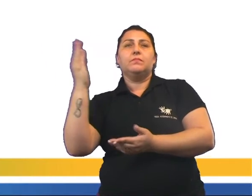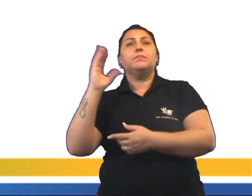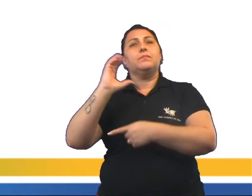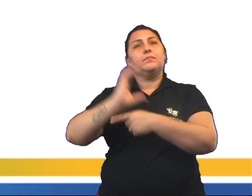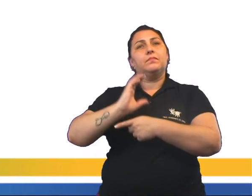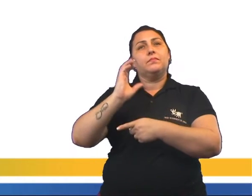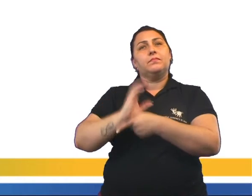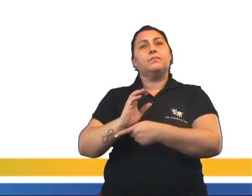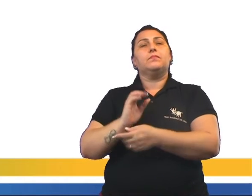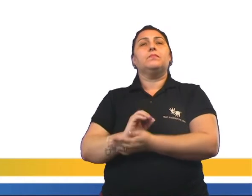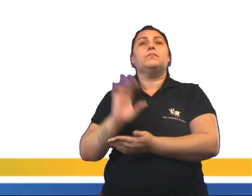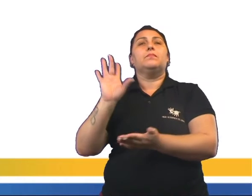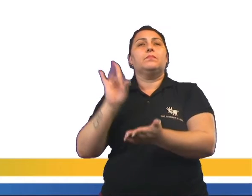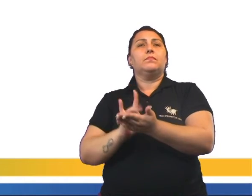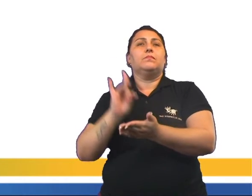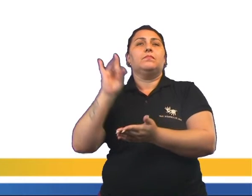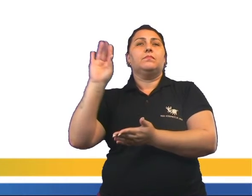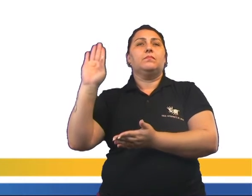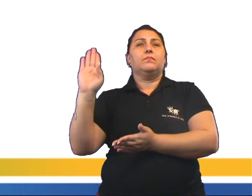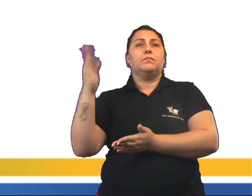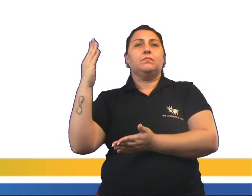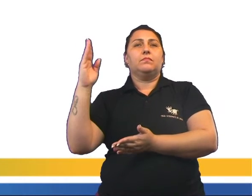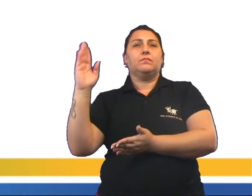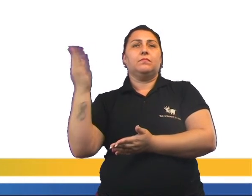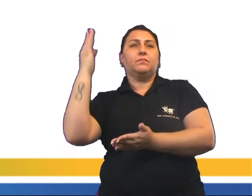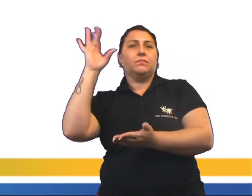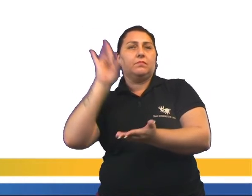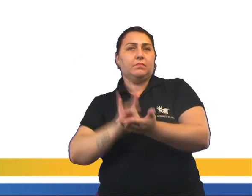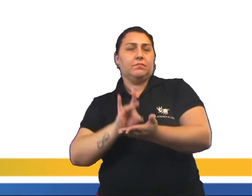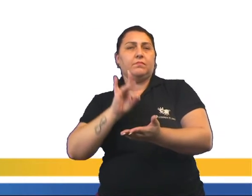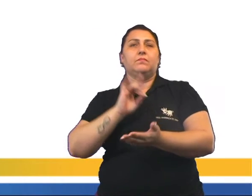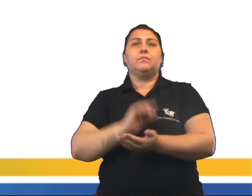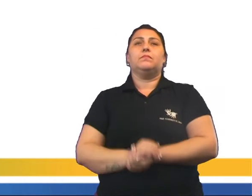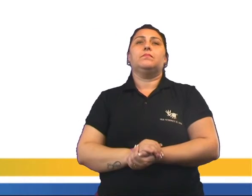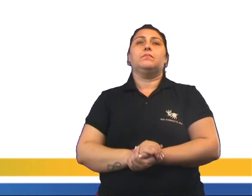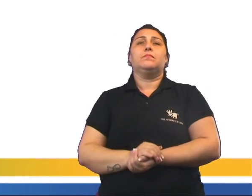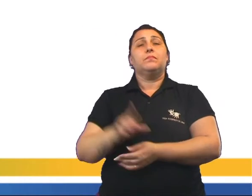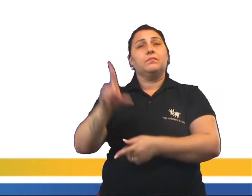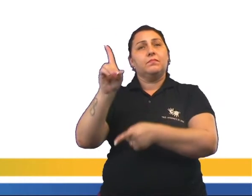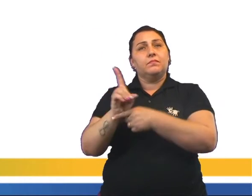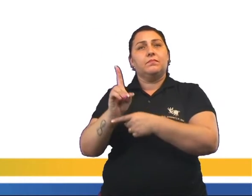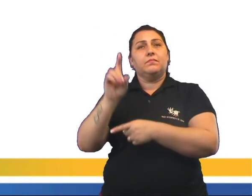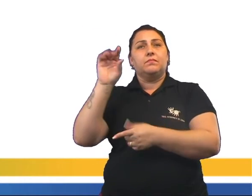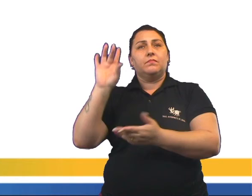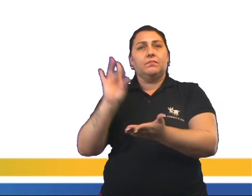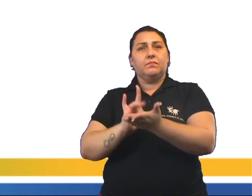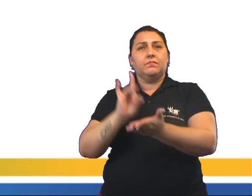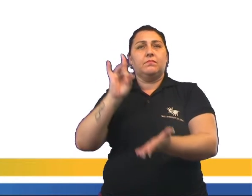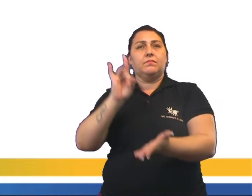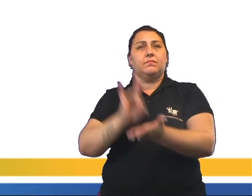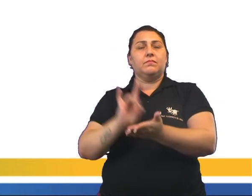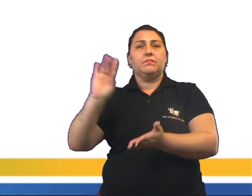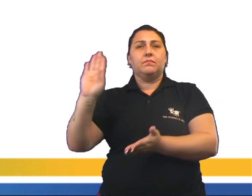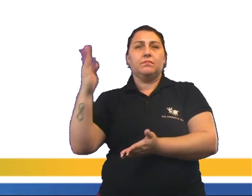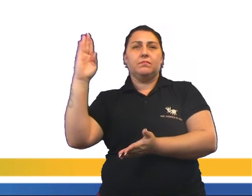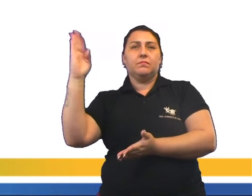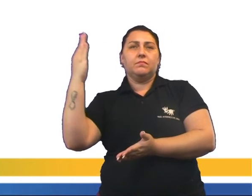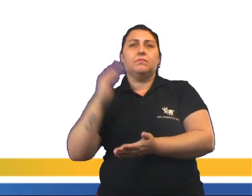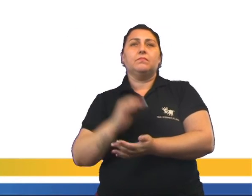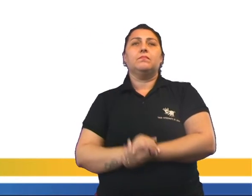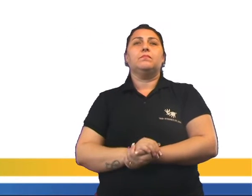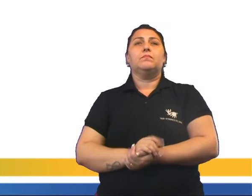falso, falso. A letra C, verdadeiro, falso, falso e verdadeiro. A letra D, nós tínhamos aí